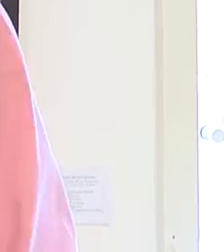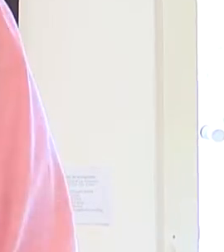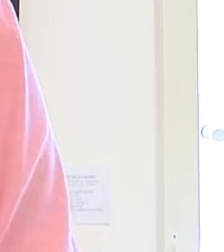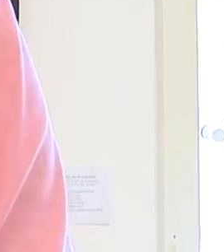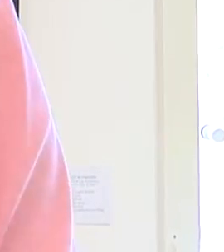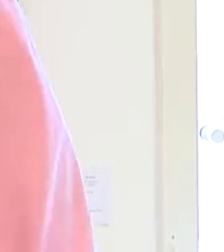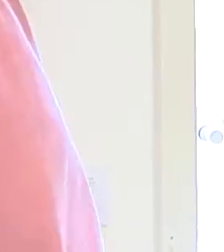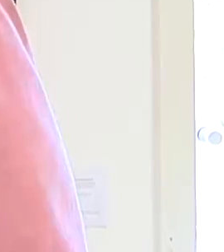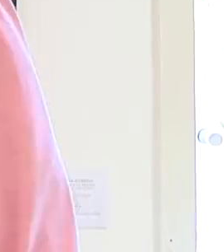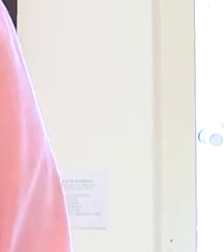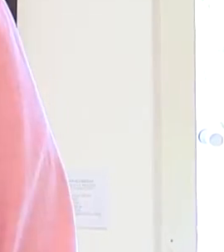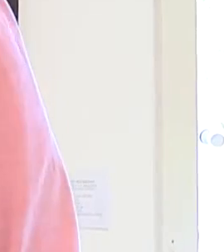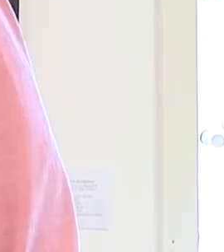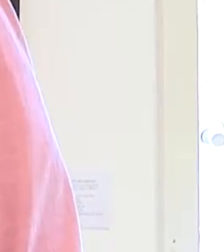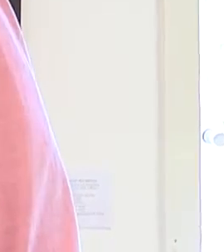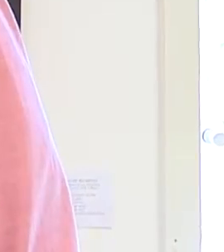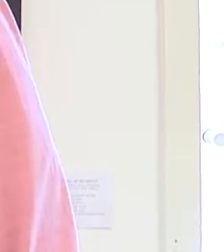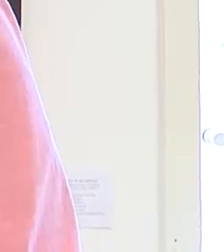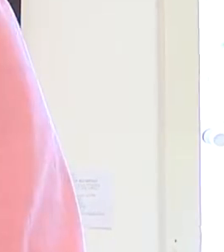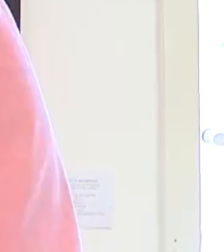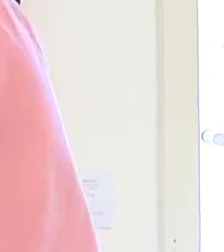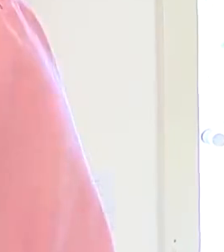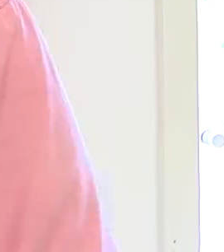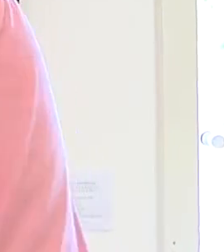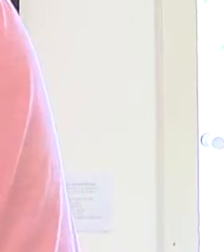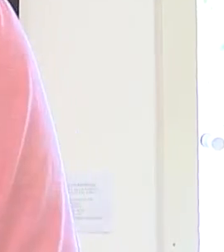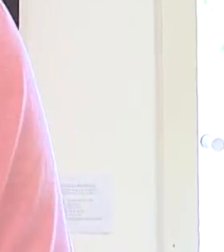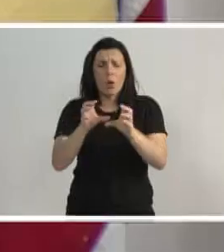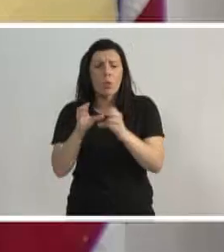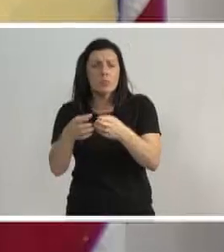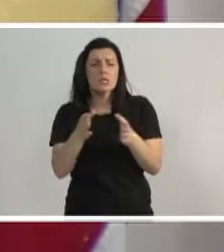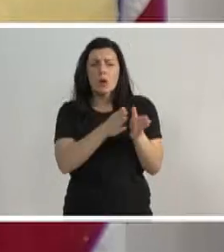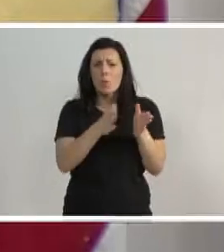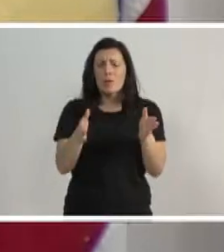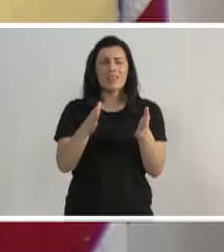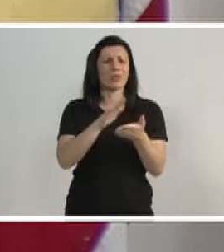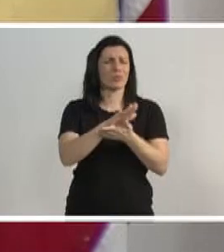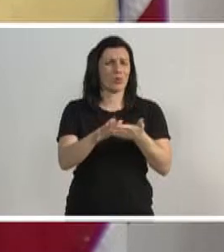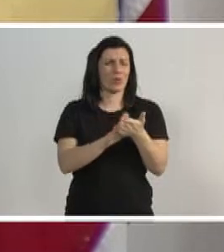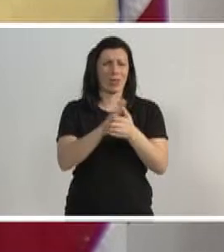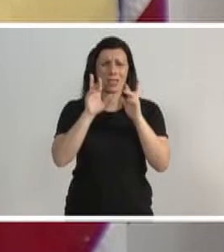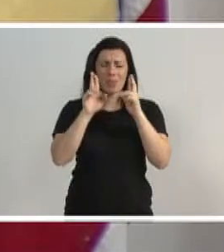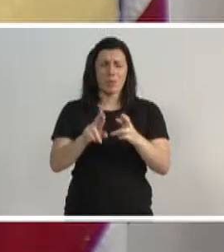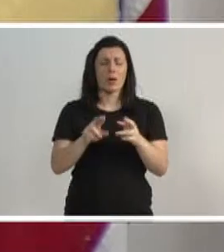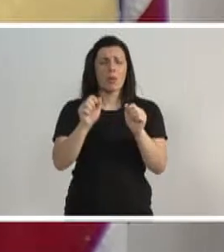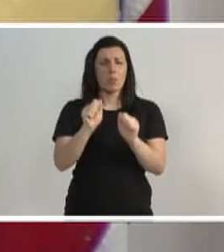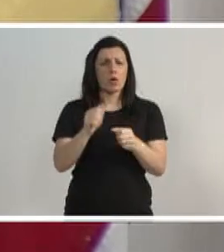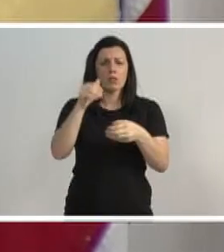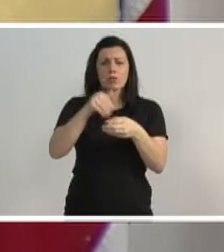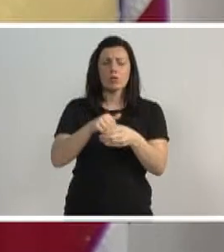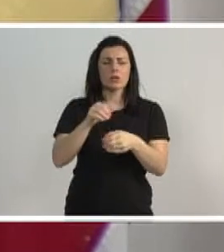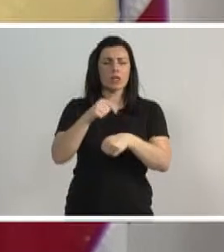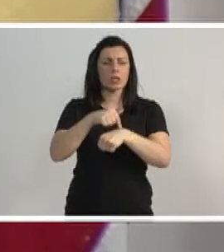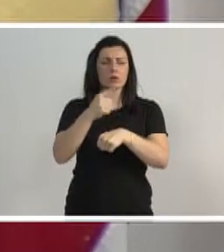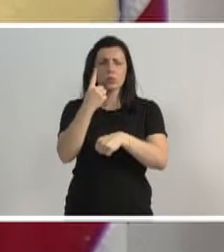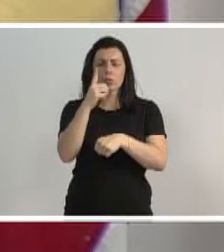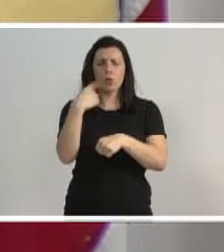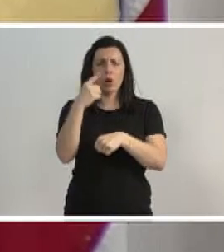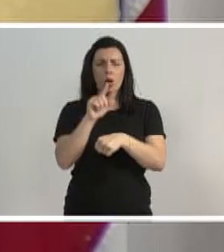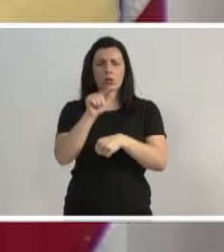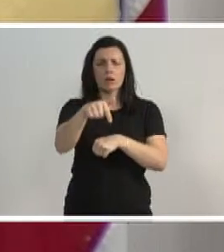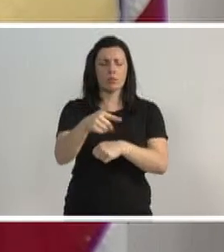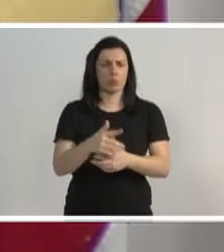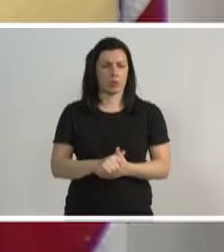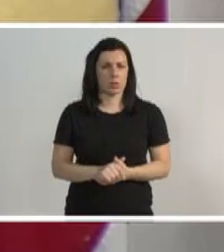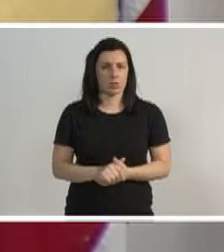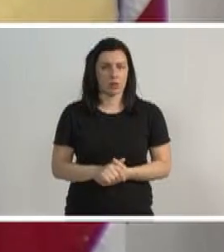e com os taxistas para ver de que forma pode ser aplicado isso na nossa cidade. O vereador Jefferson Forest sugeriu mudanças no requerimento interno